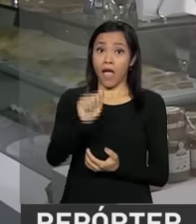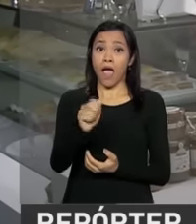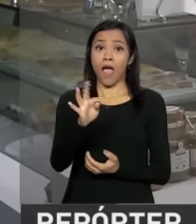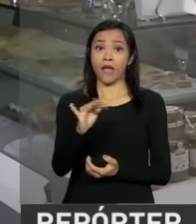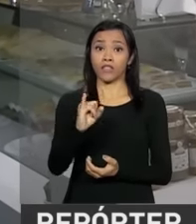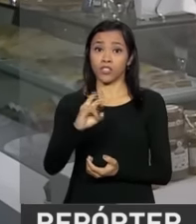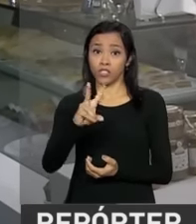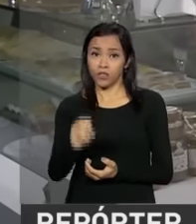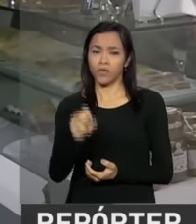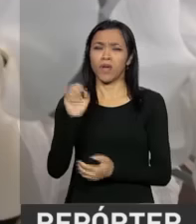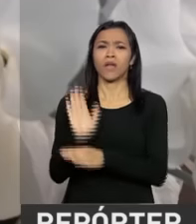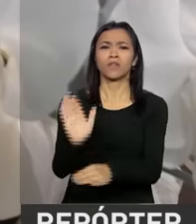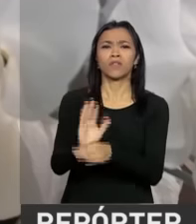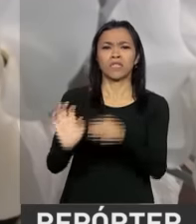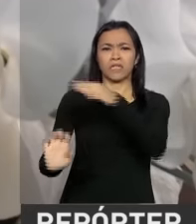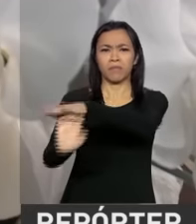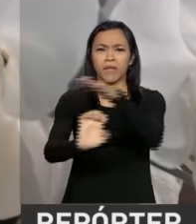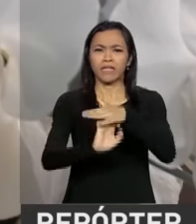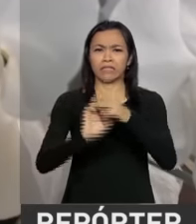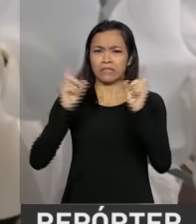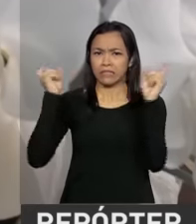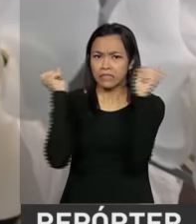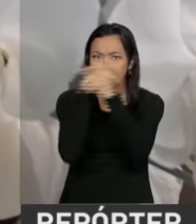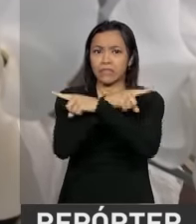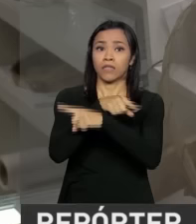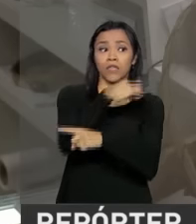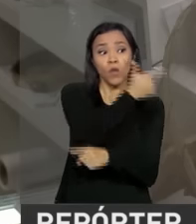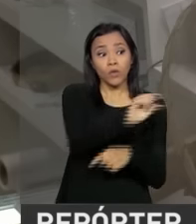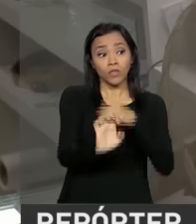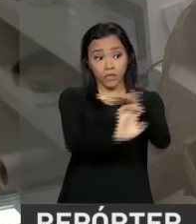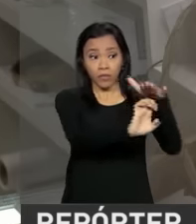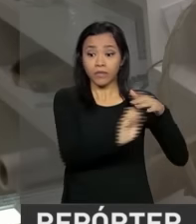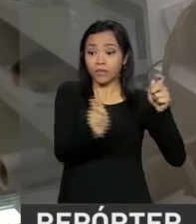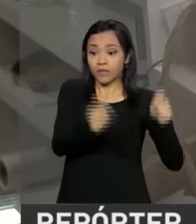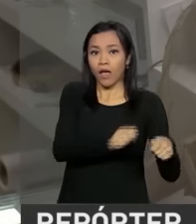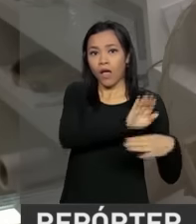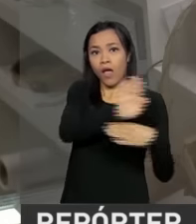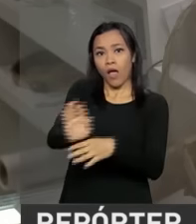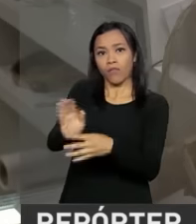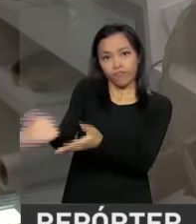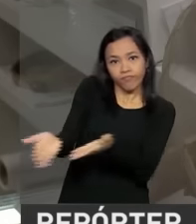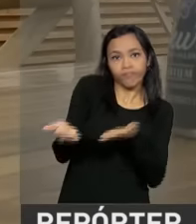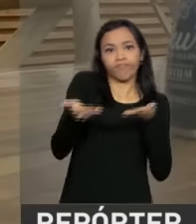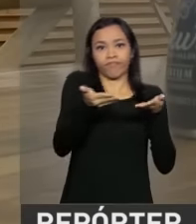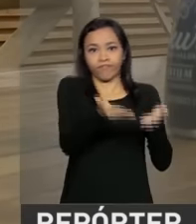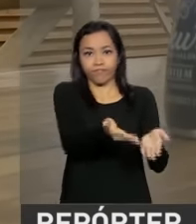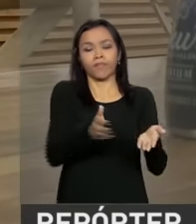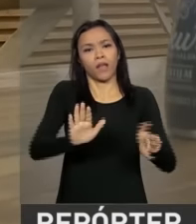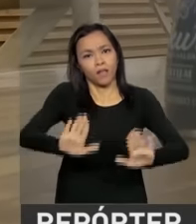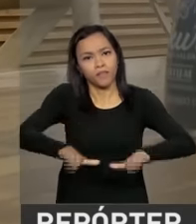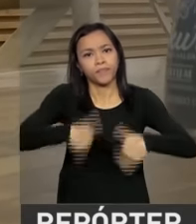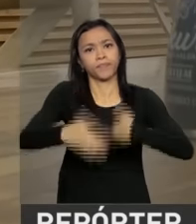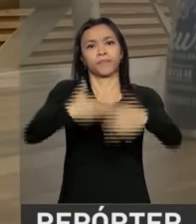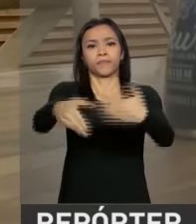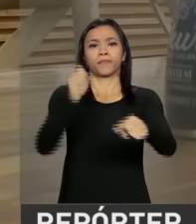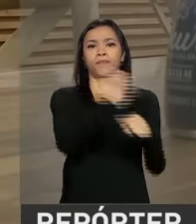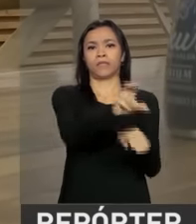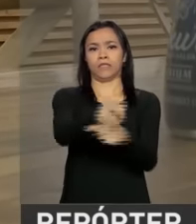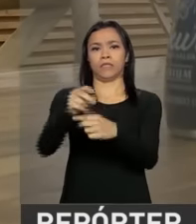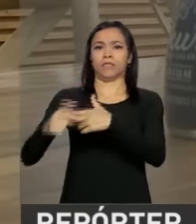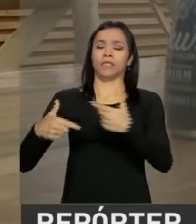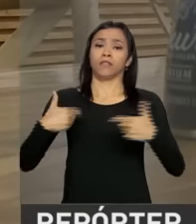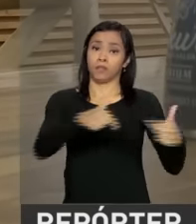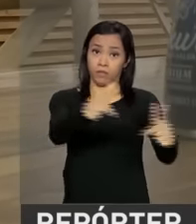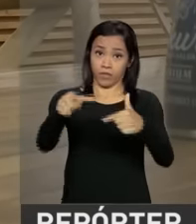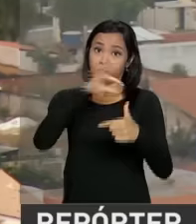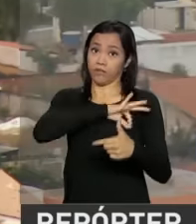empresas em dificuldades para empresas que possam empregá-los na atividade produtiva contribuindo para a geração de empregos e a geração